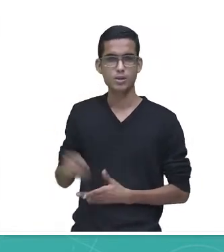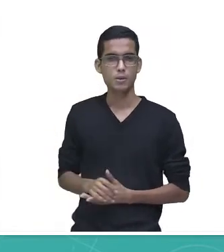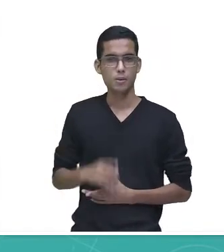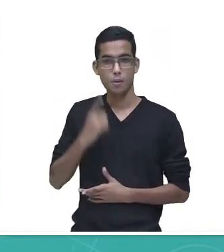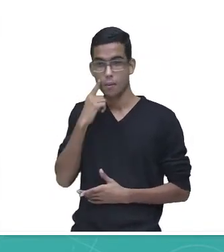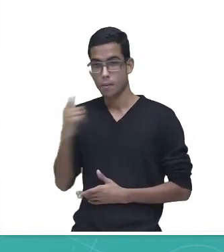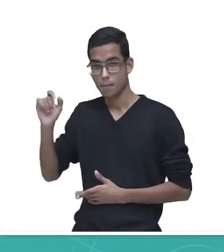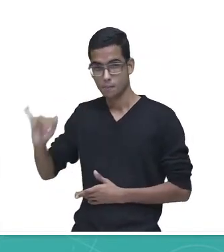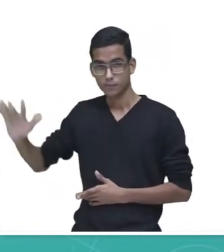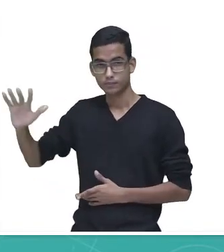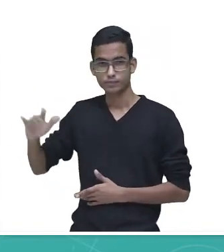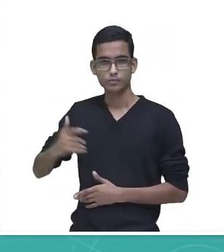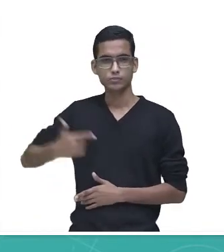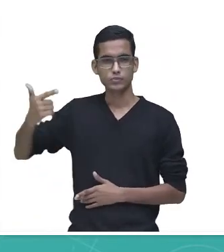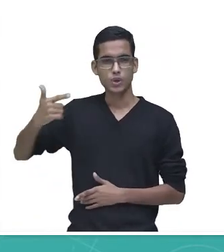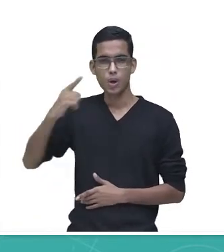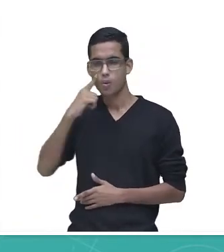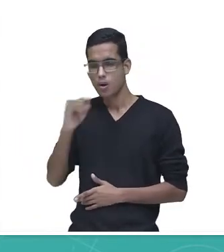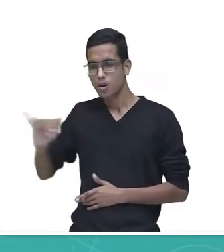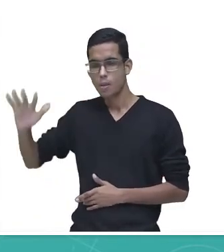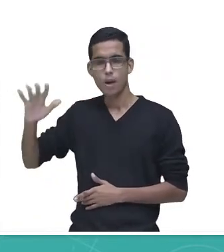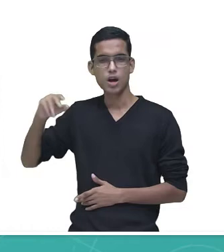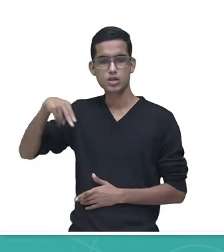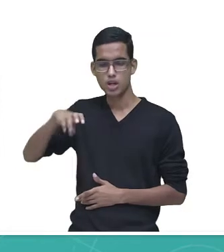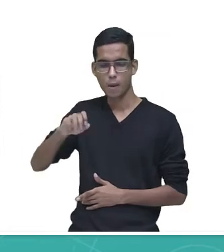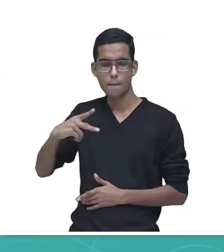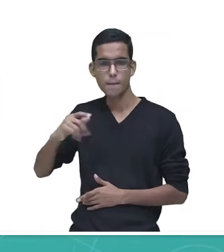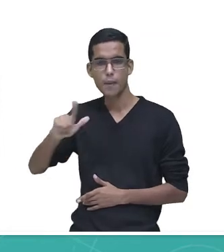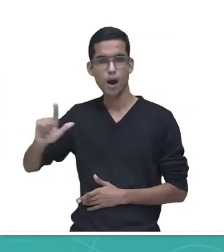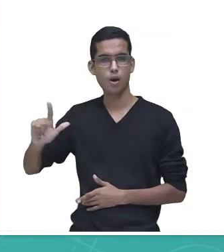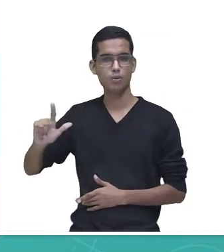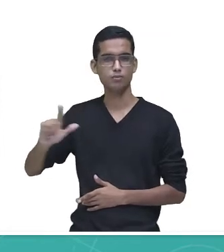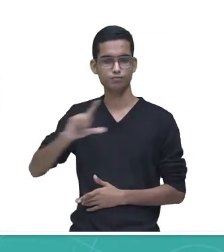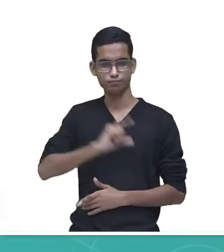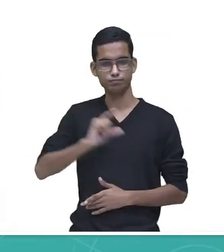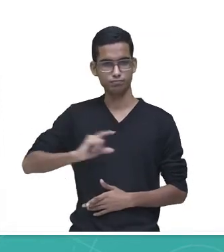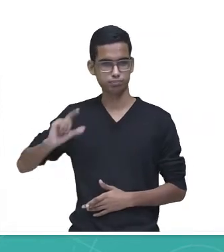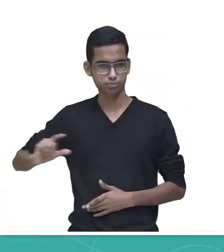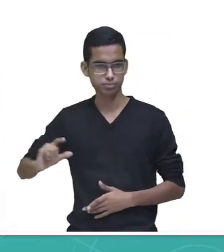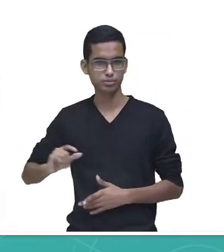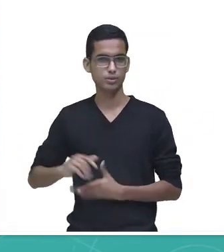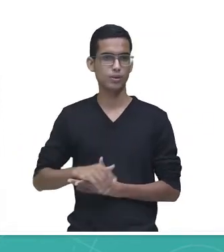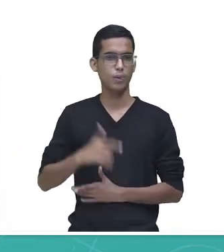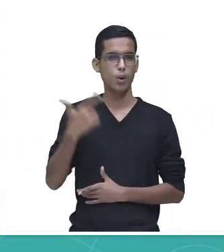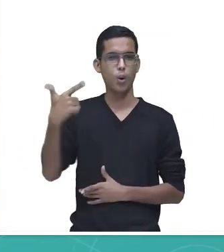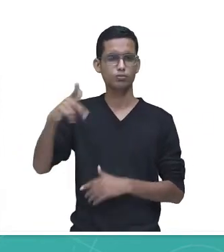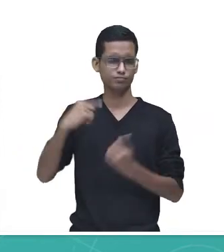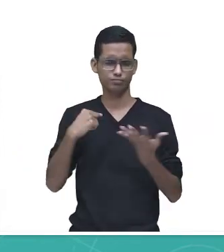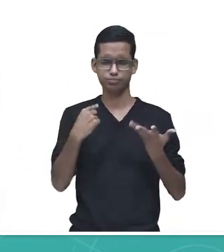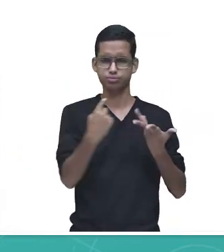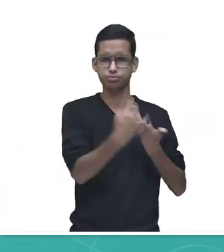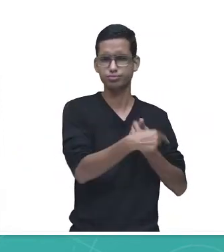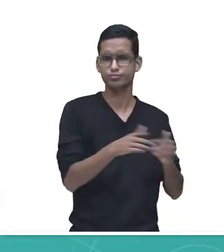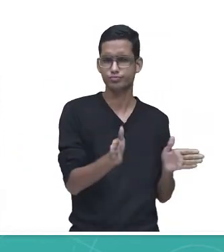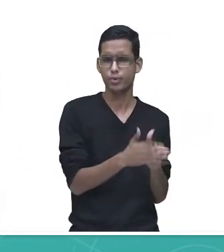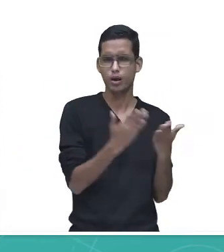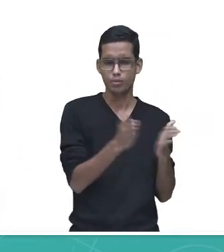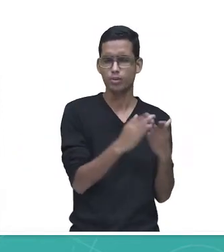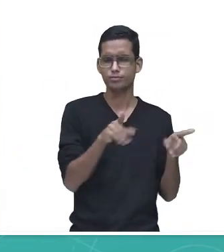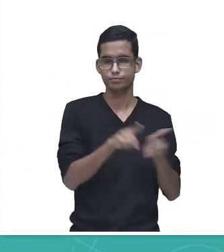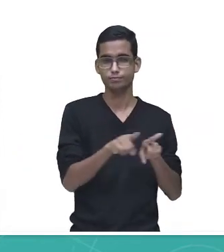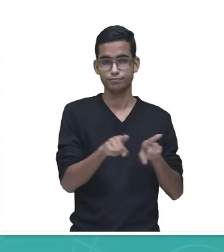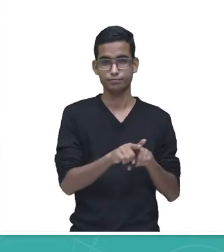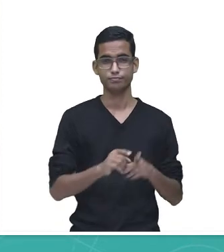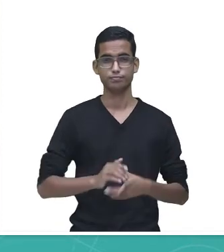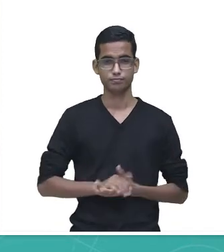no continente africano. O Haiti, o Quênia e o Nepal também são exemplos de